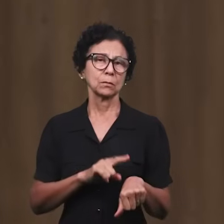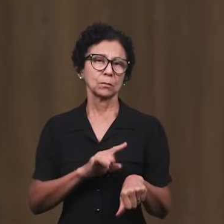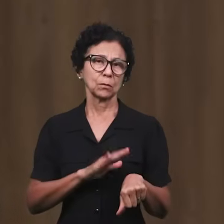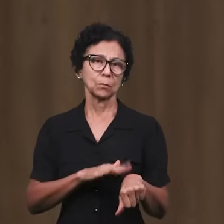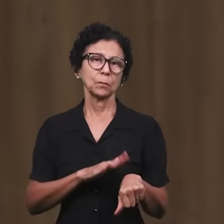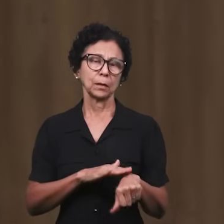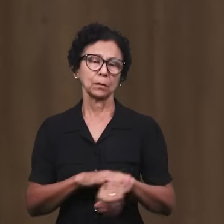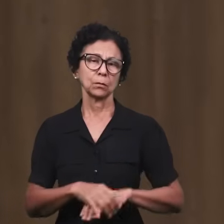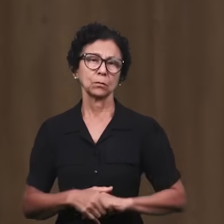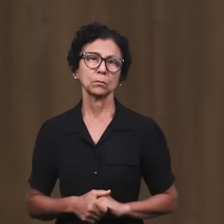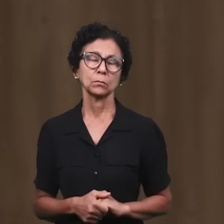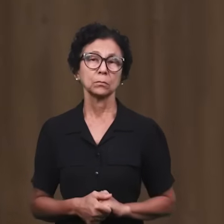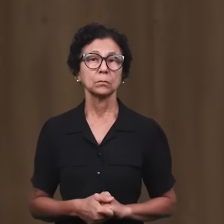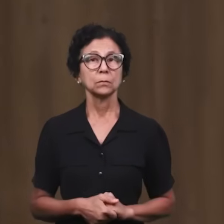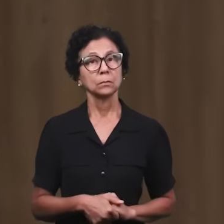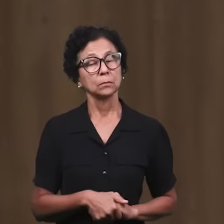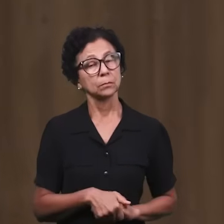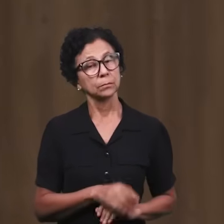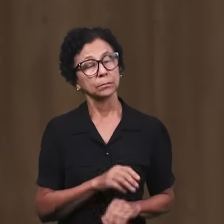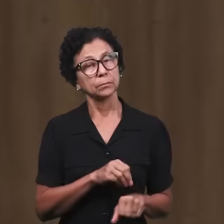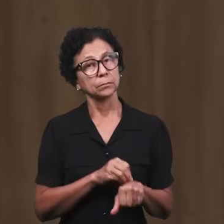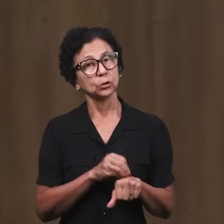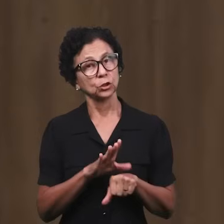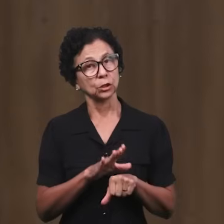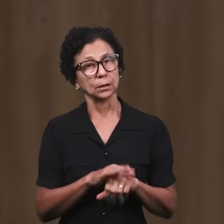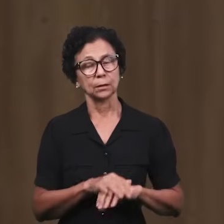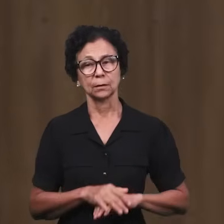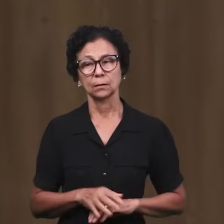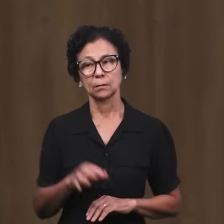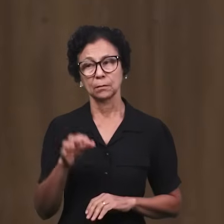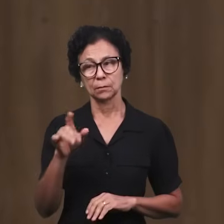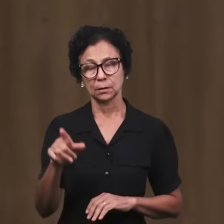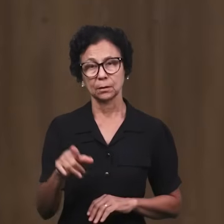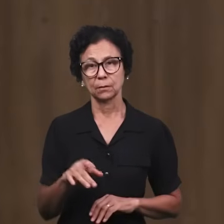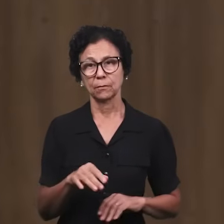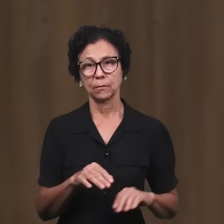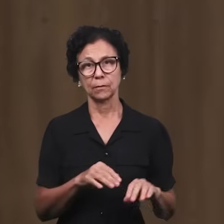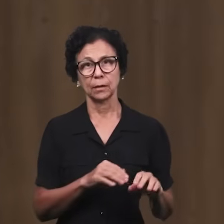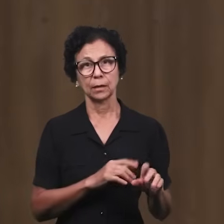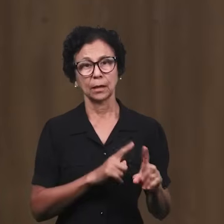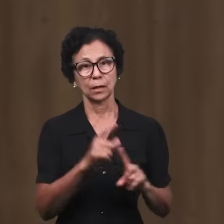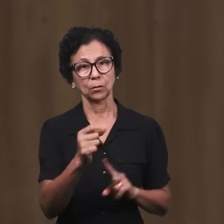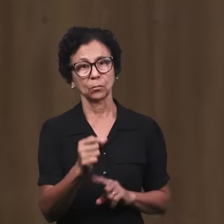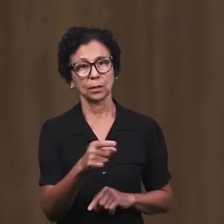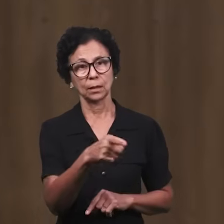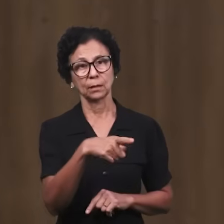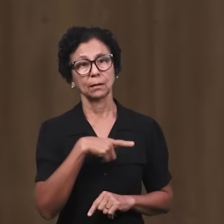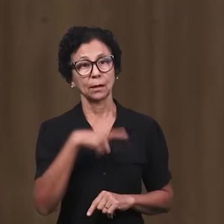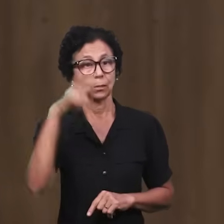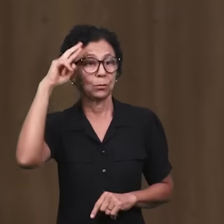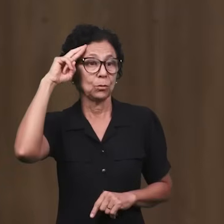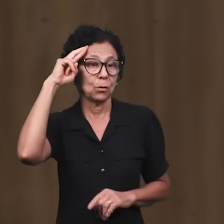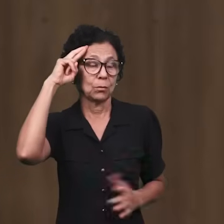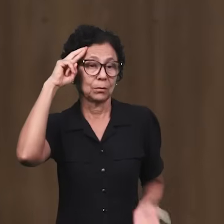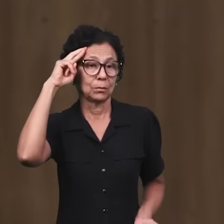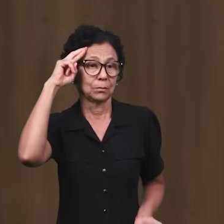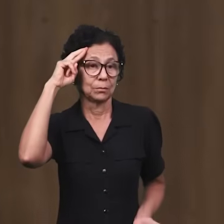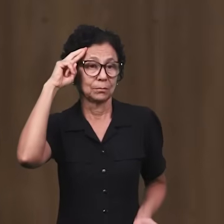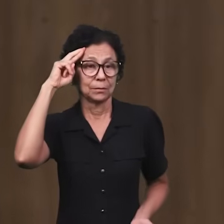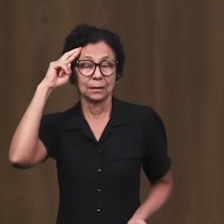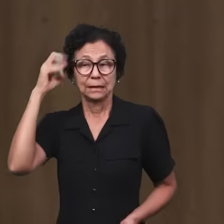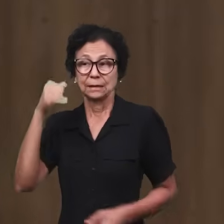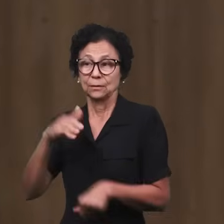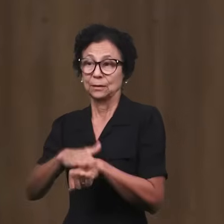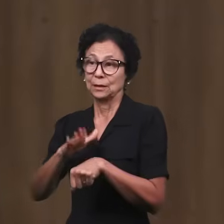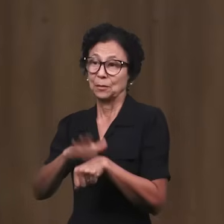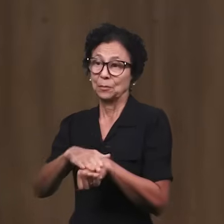vivendo. Eu só digo uma coisa, se você vai alugar o imóvel, alguém é dono. Então, se você mesmo for o dono